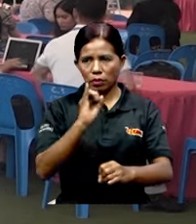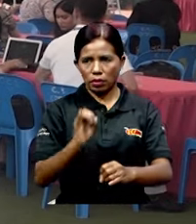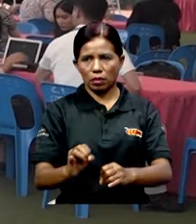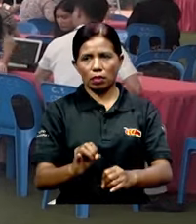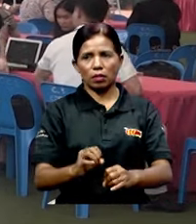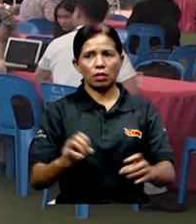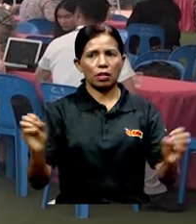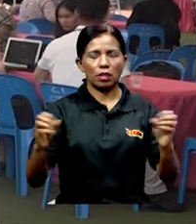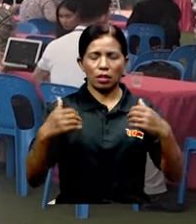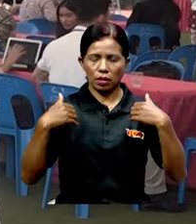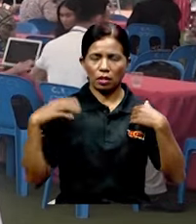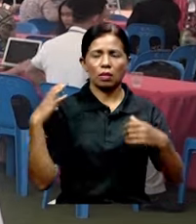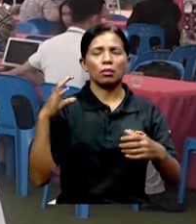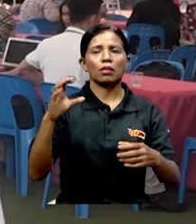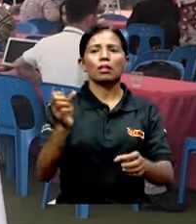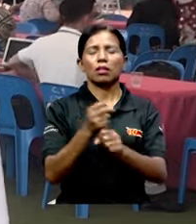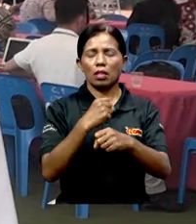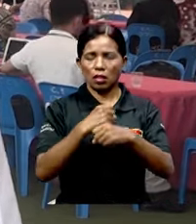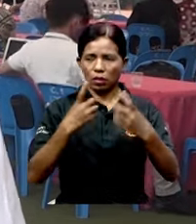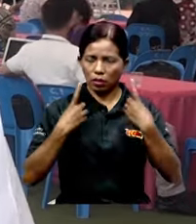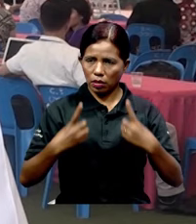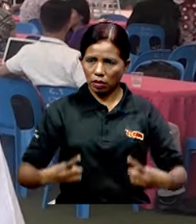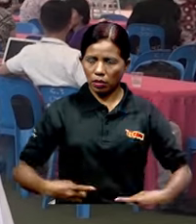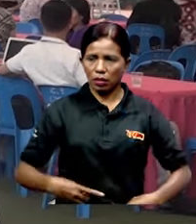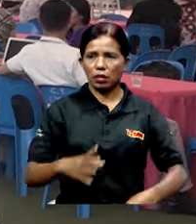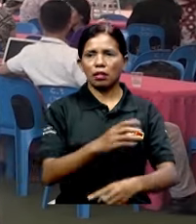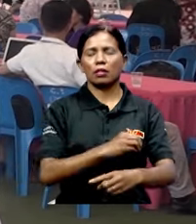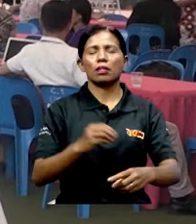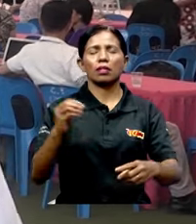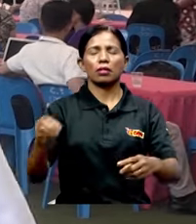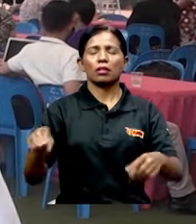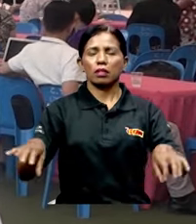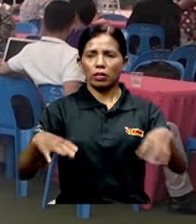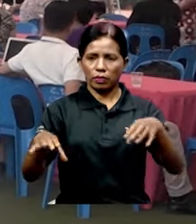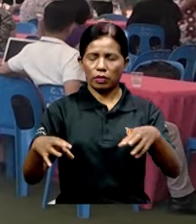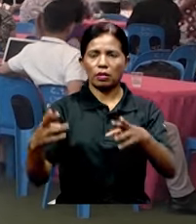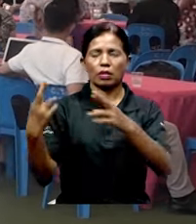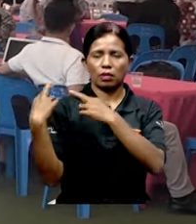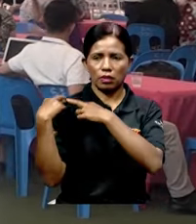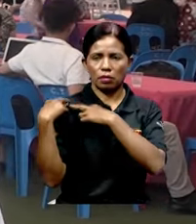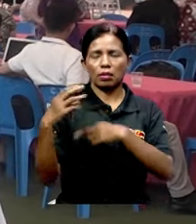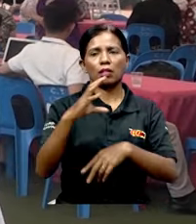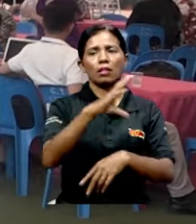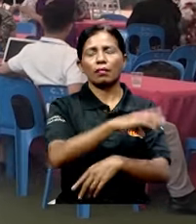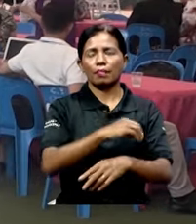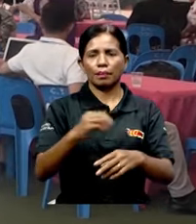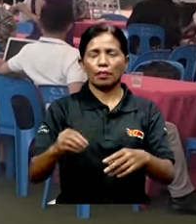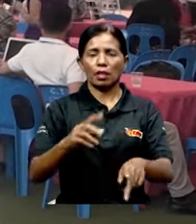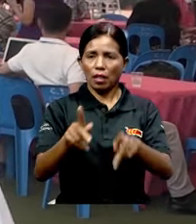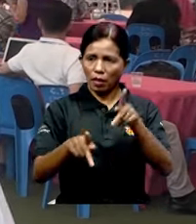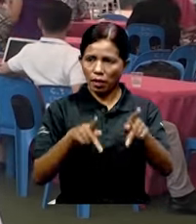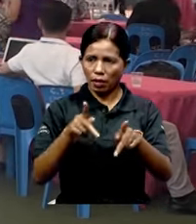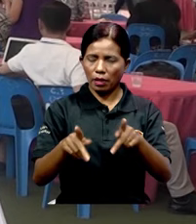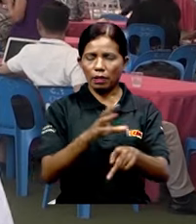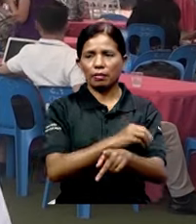era compatível com a dignidade do cargo que ele ocupa. Pessoalmente, eu acho que qualquer pessoa que conhece